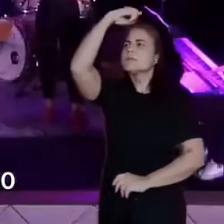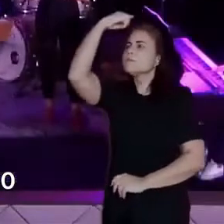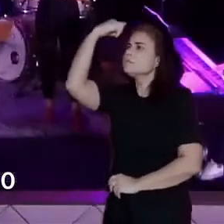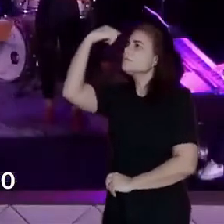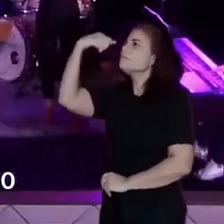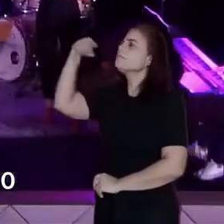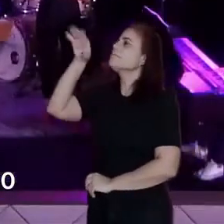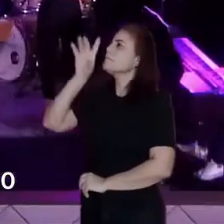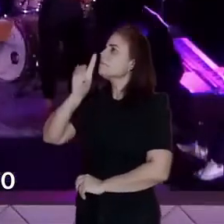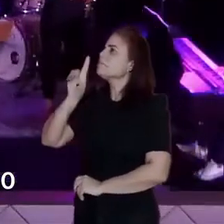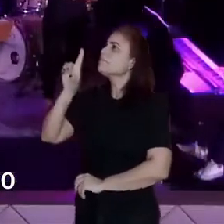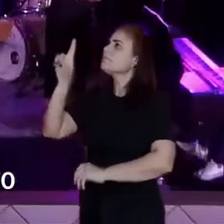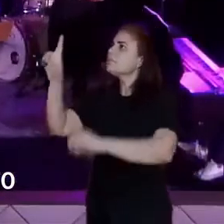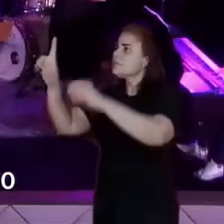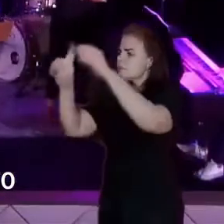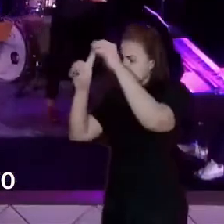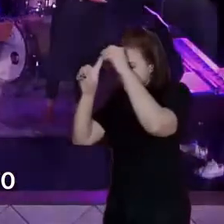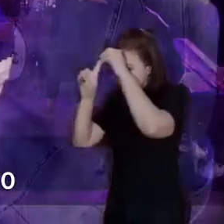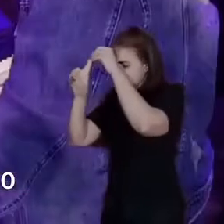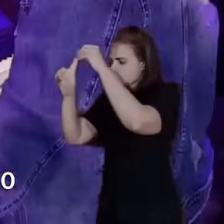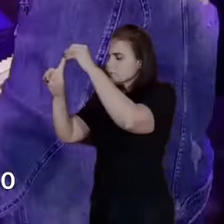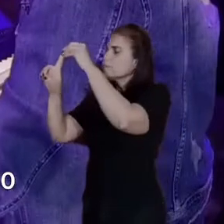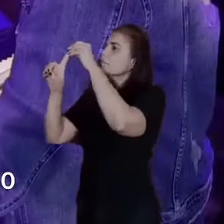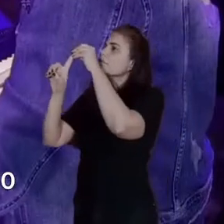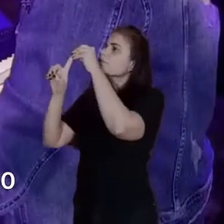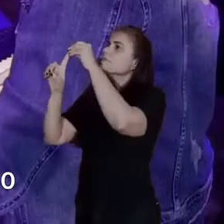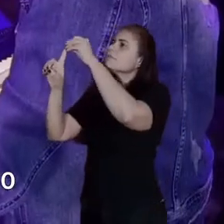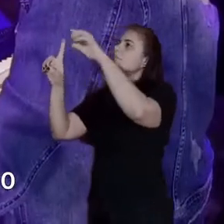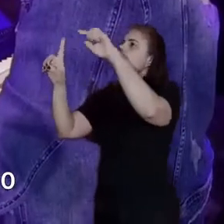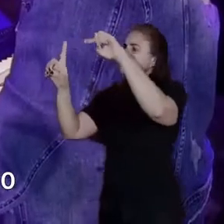É só tu essa